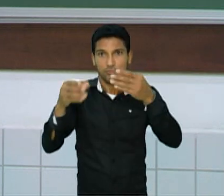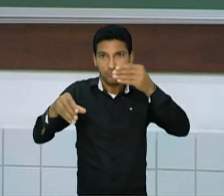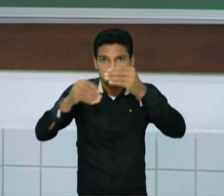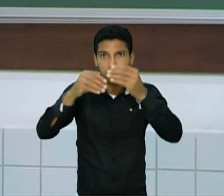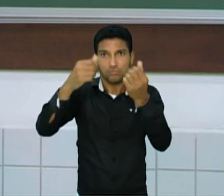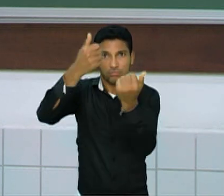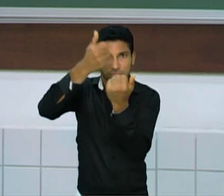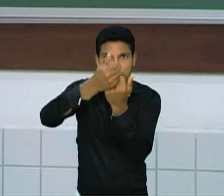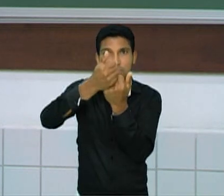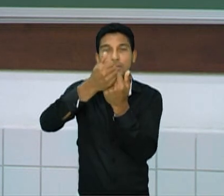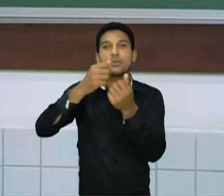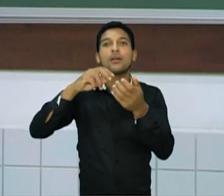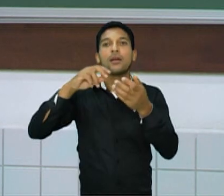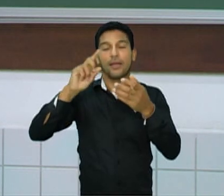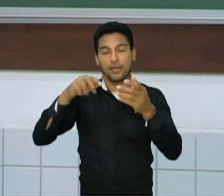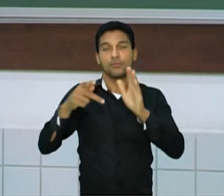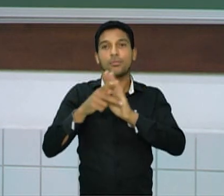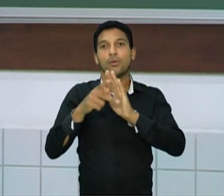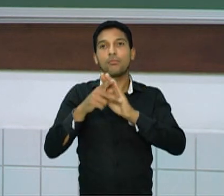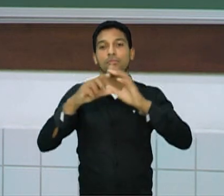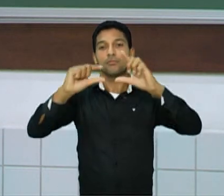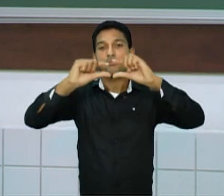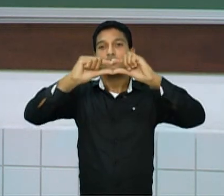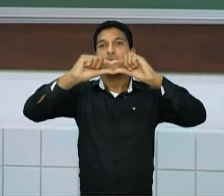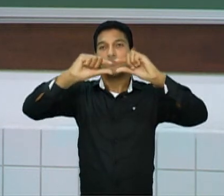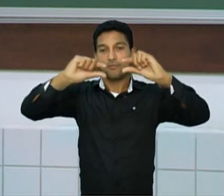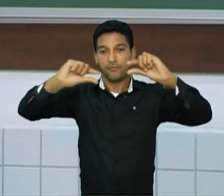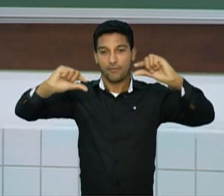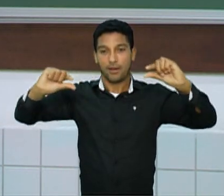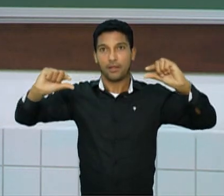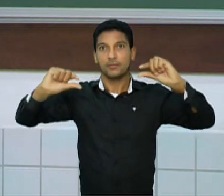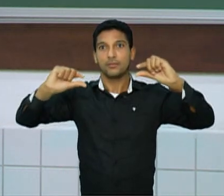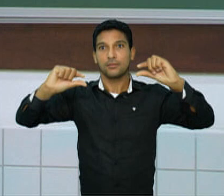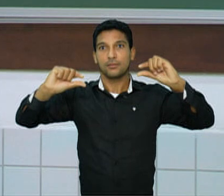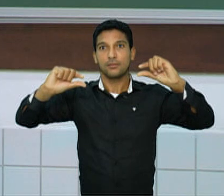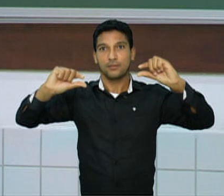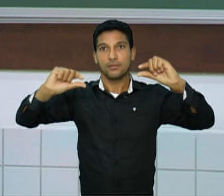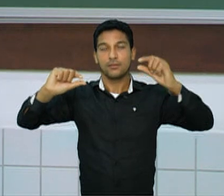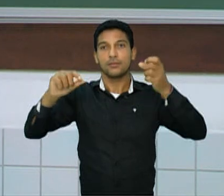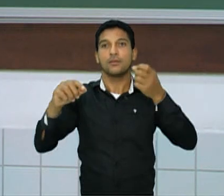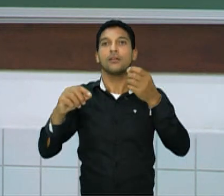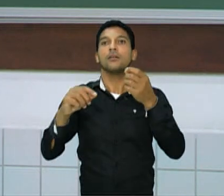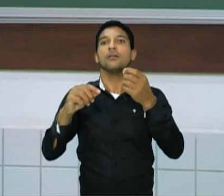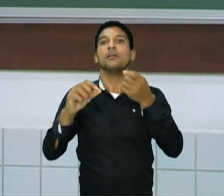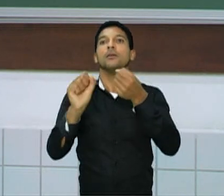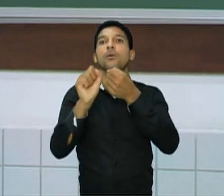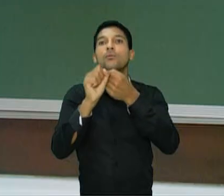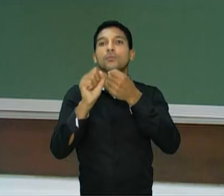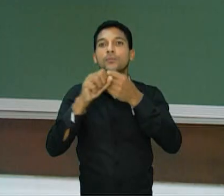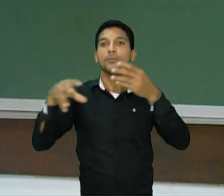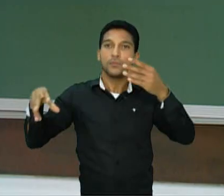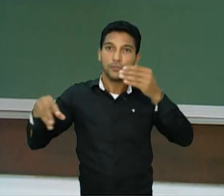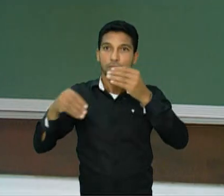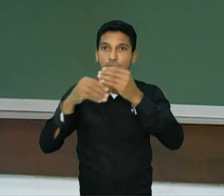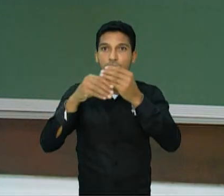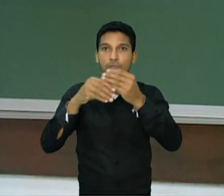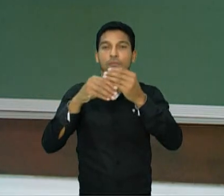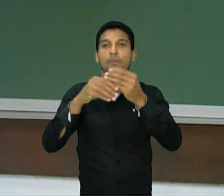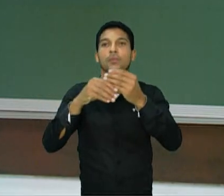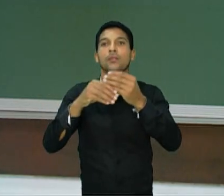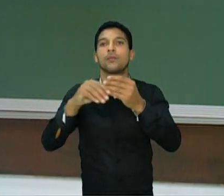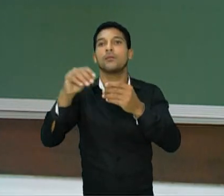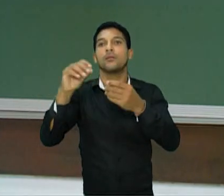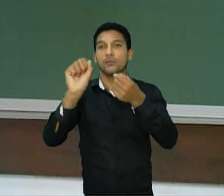subordinada substantiva. Para isso, eu fiz aqui no textinho, esse texto a gente já leu na aula passada, vocês já leram em